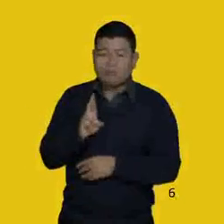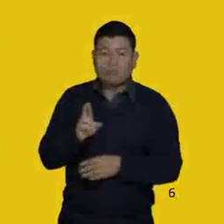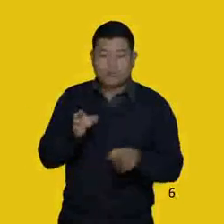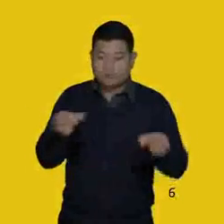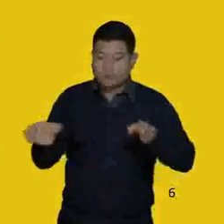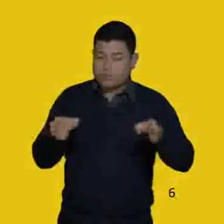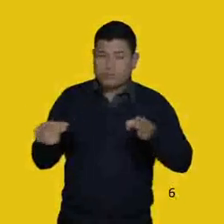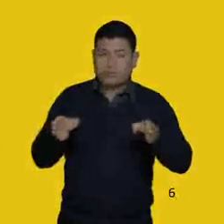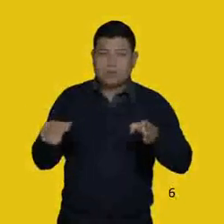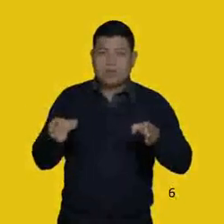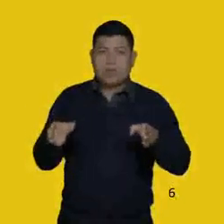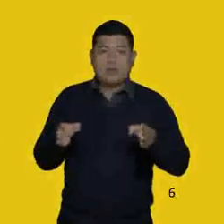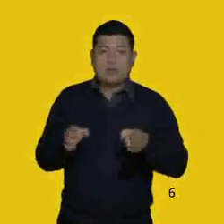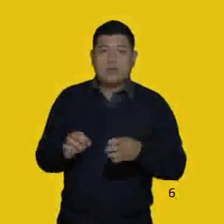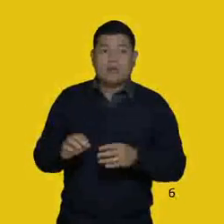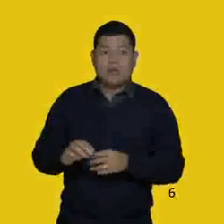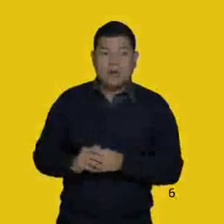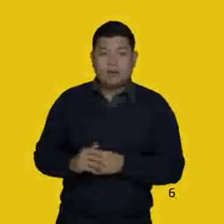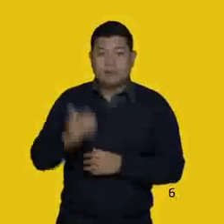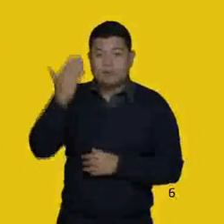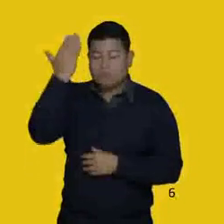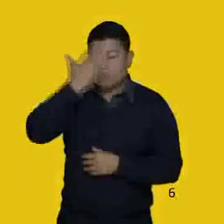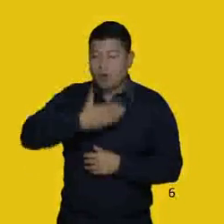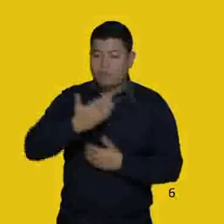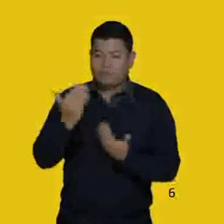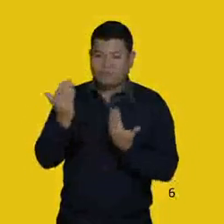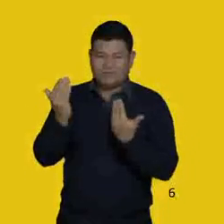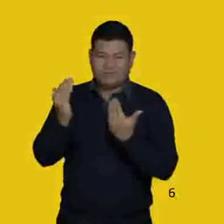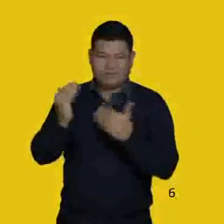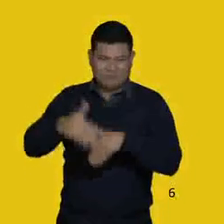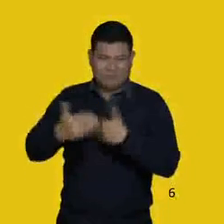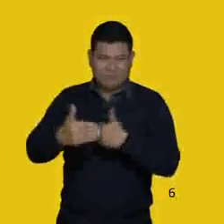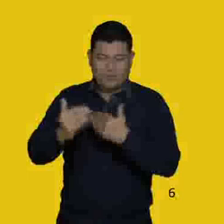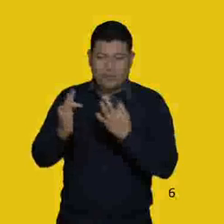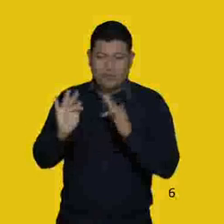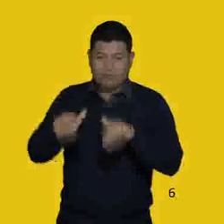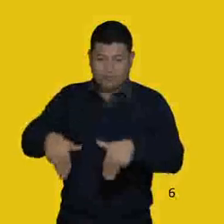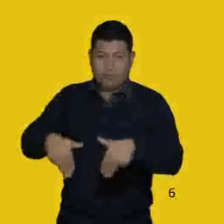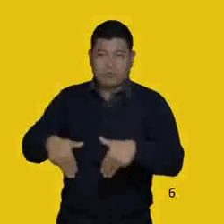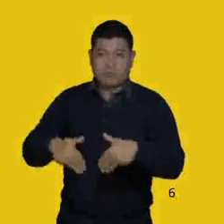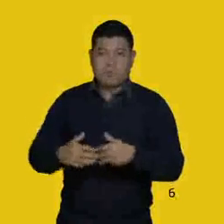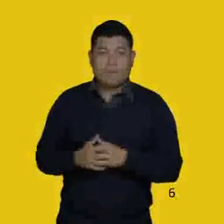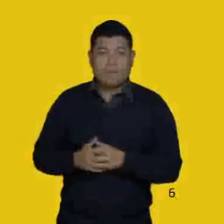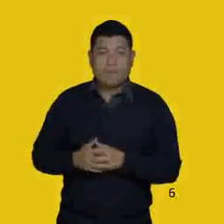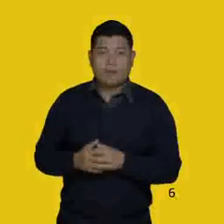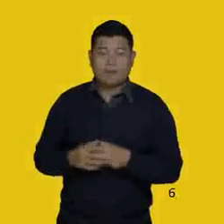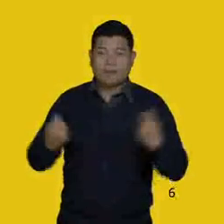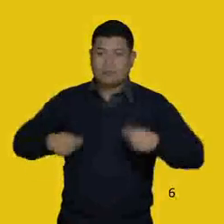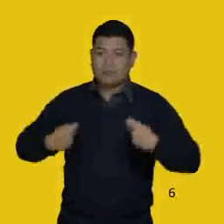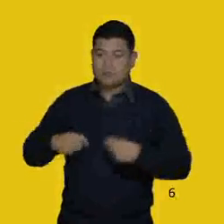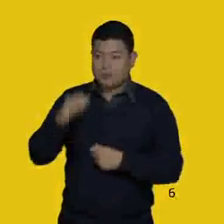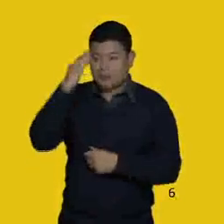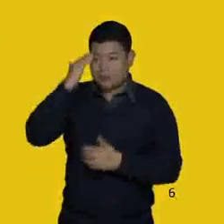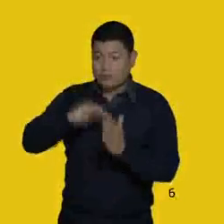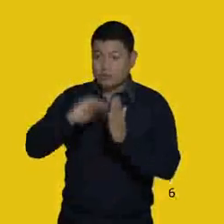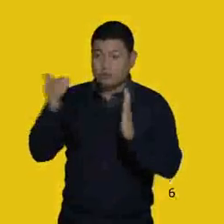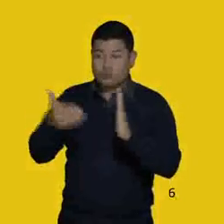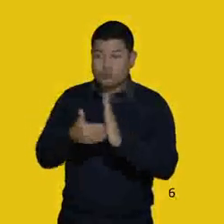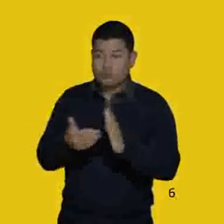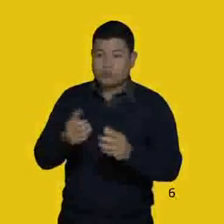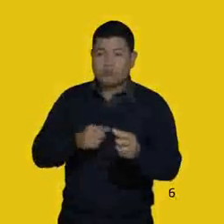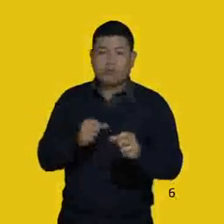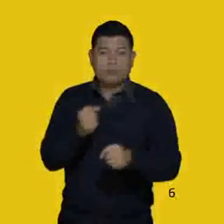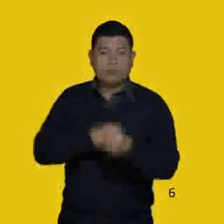os as Quais provas finais Então fala que a gente tem que considerar o todo o que ele aprendeu durante todo o